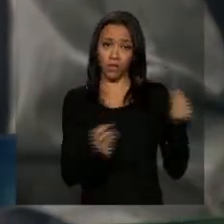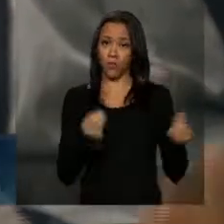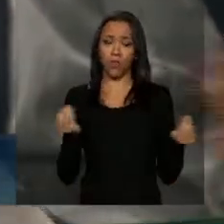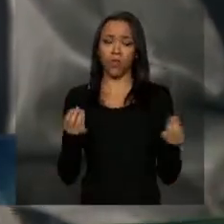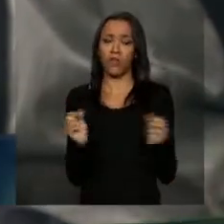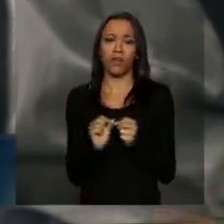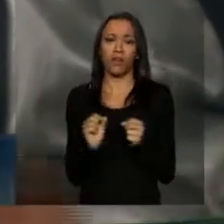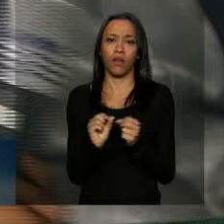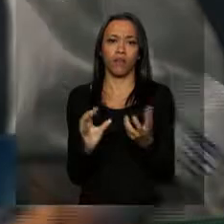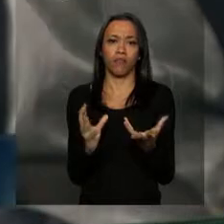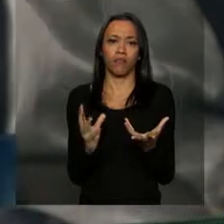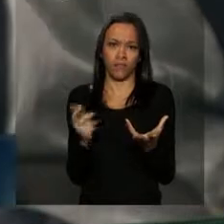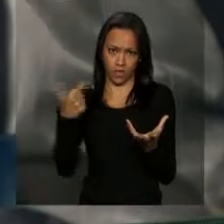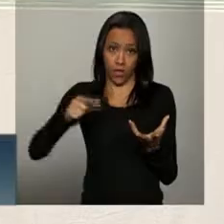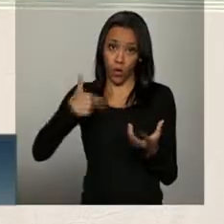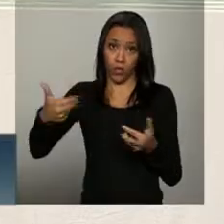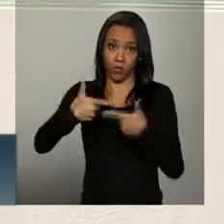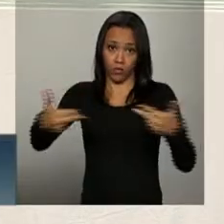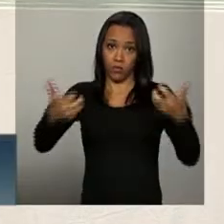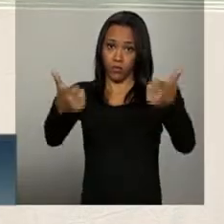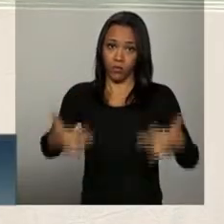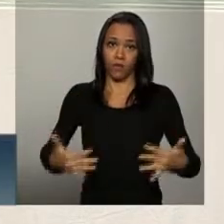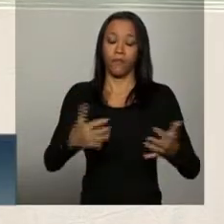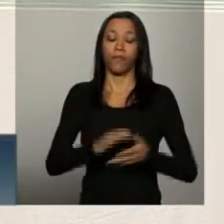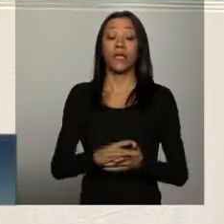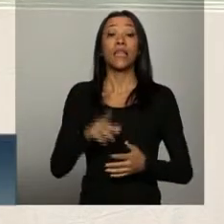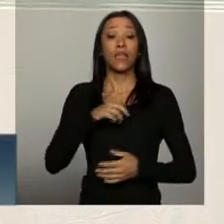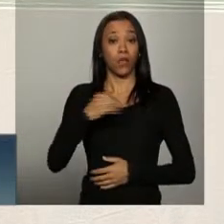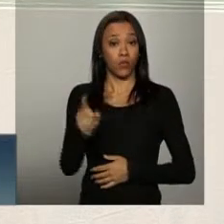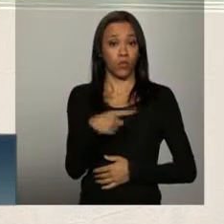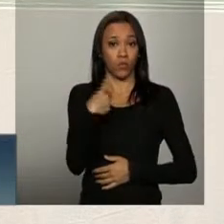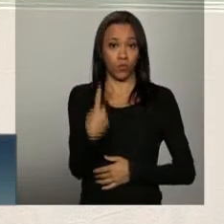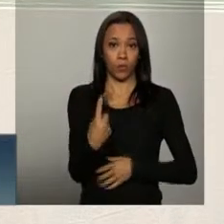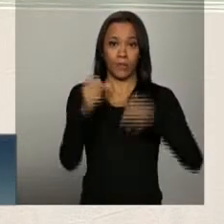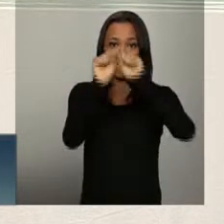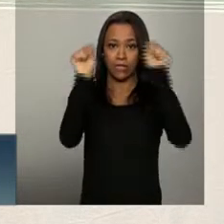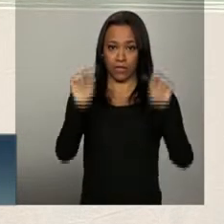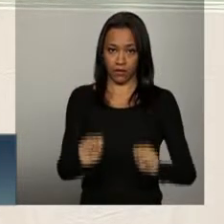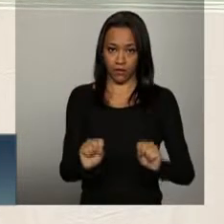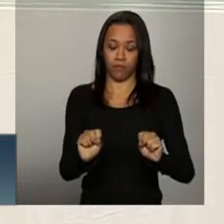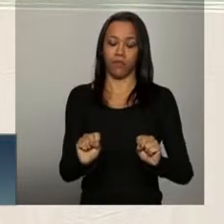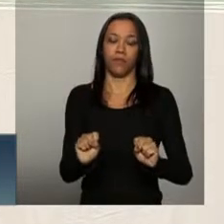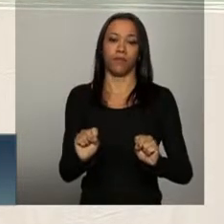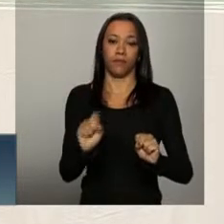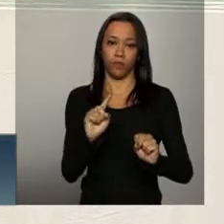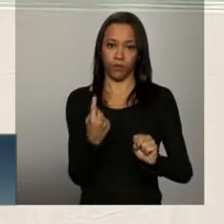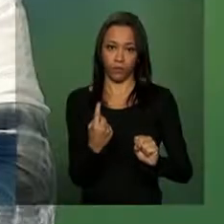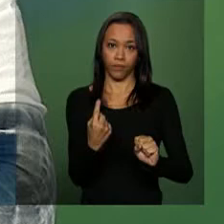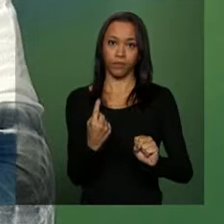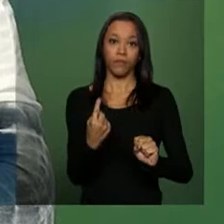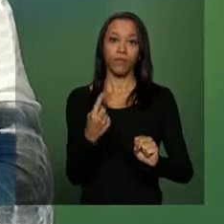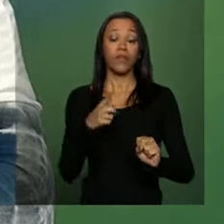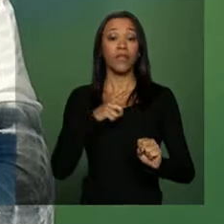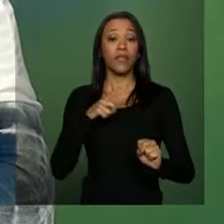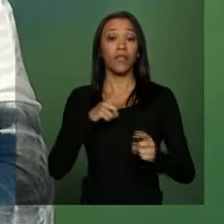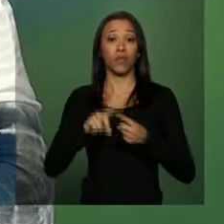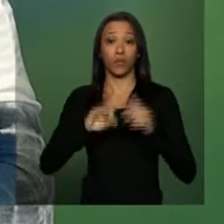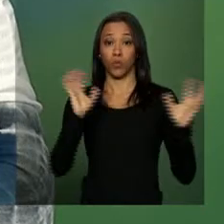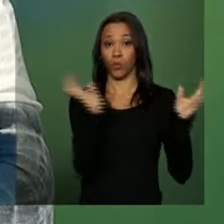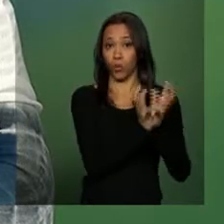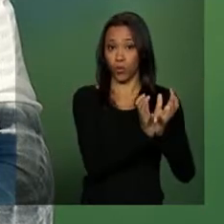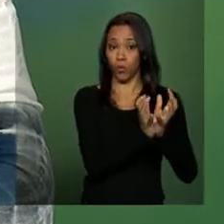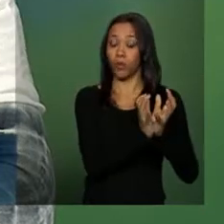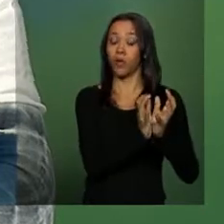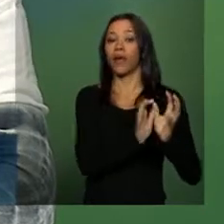RISPOA foi hoje, ainda tem mais coisa? Nós temos um sistema único e nós temos o RISPOA, que alguém, algumas pessoas chamam